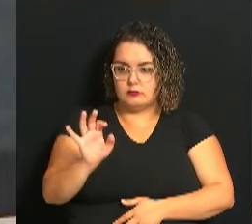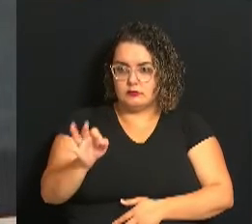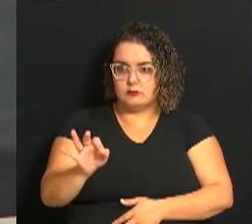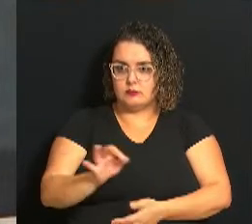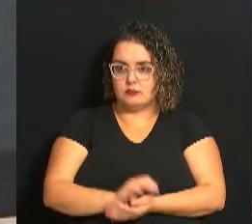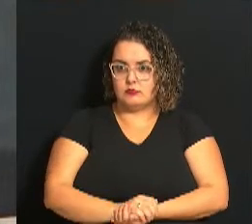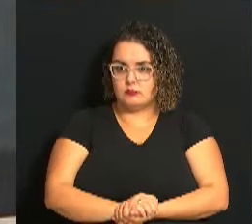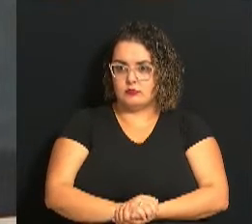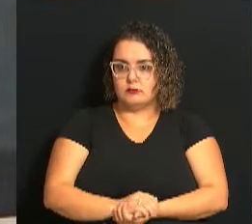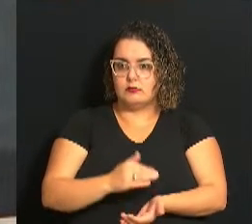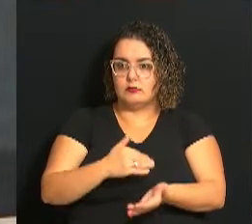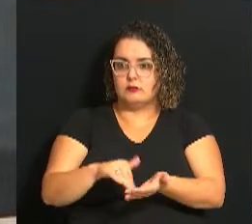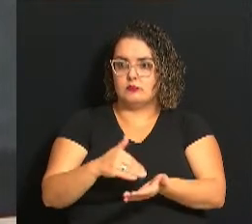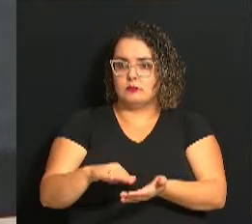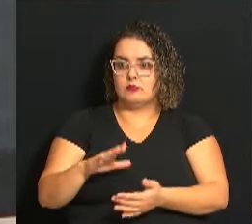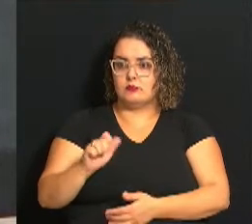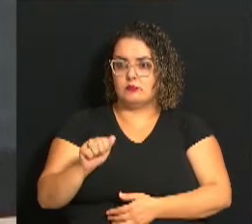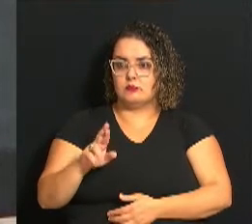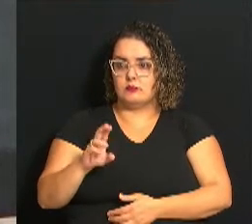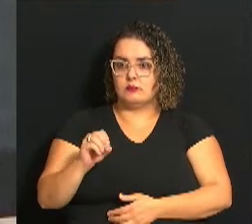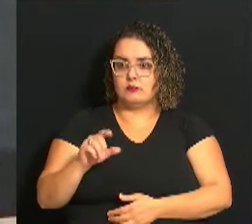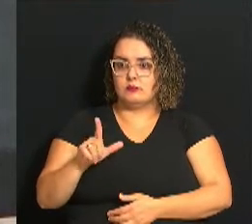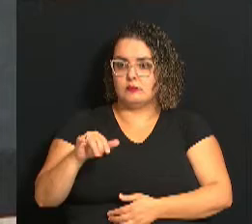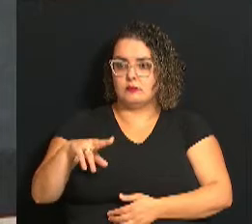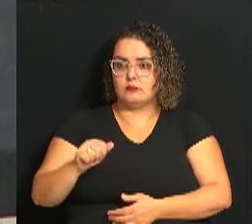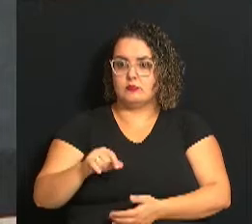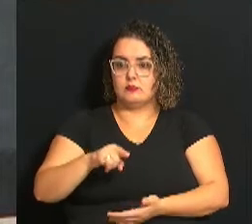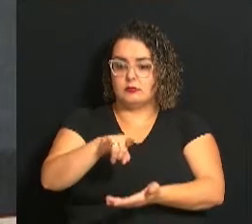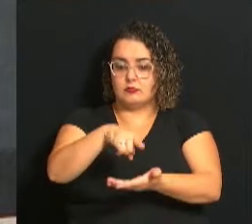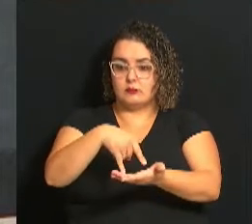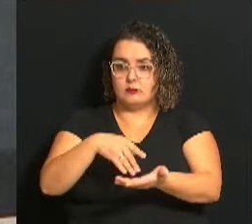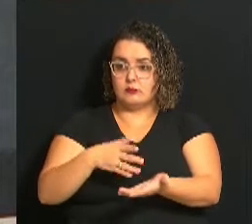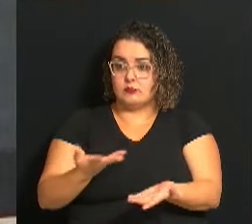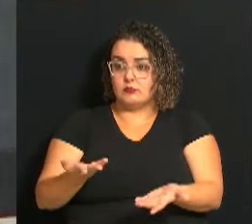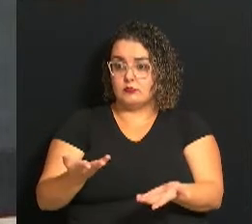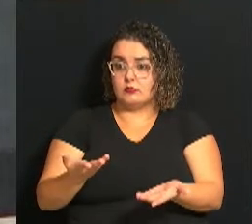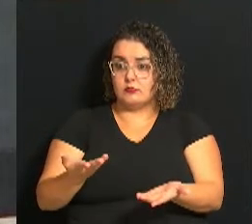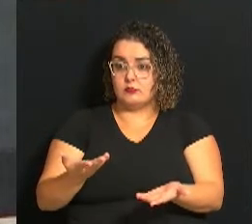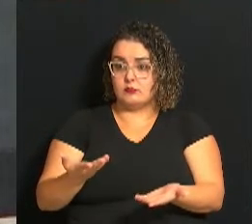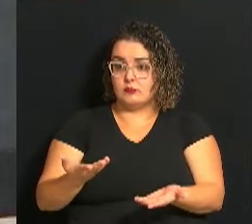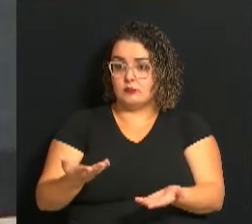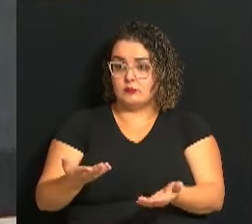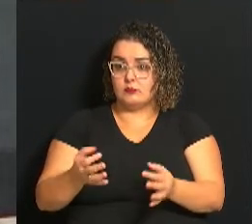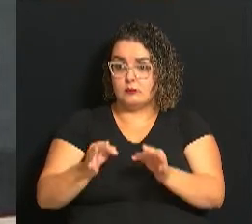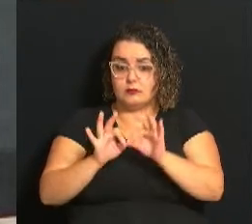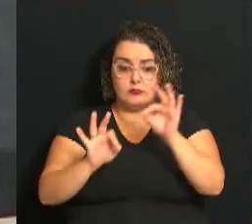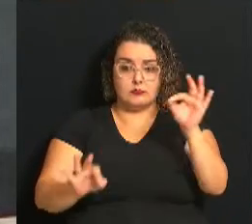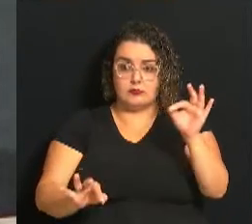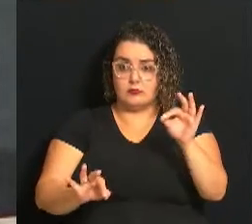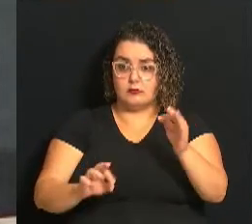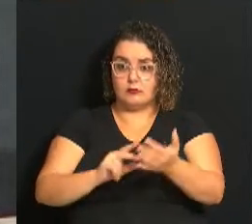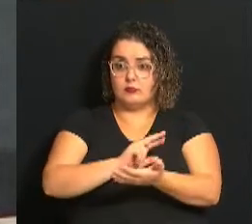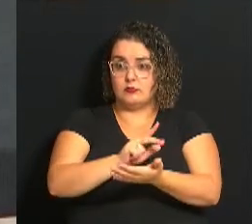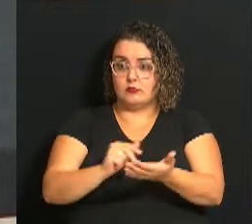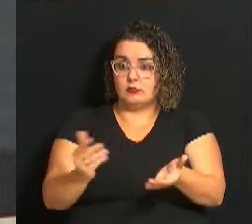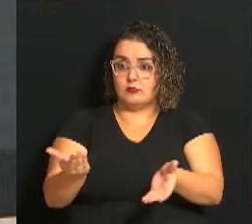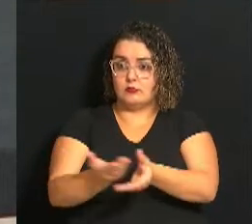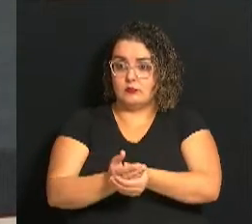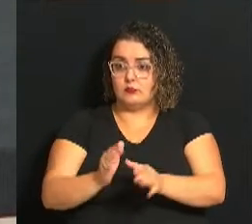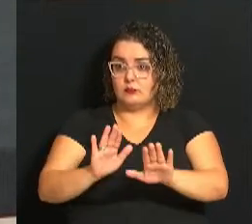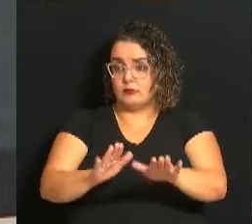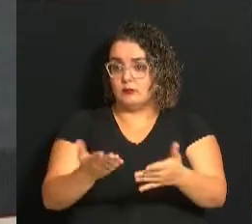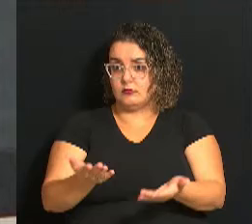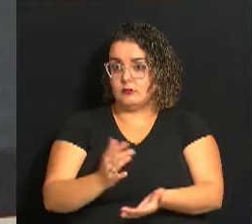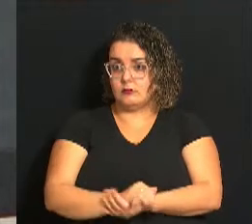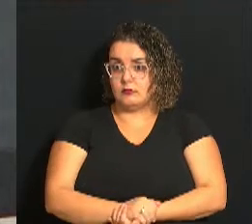secretária Carolina, o pessoal do Verde? Que a ficha vai dar um compareço enorme, vai ficar um monte de processo lá. Aí diz que é uma